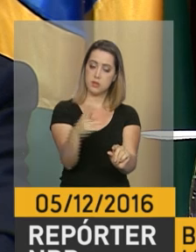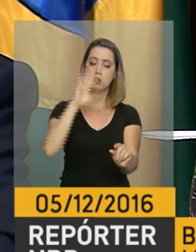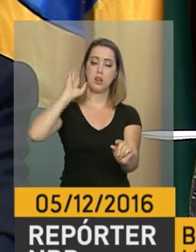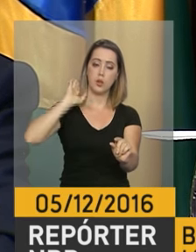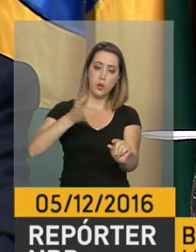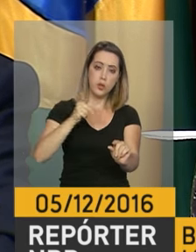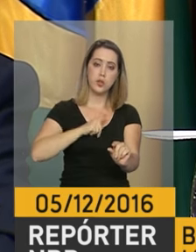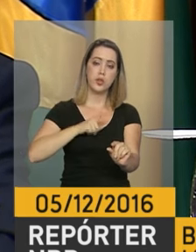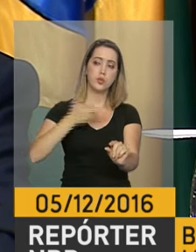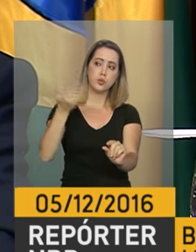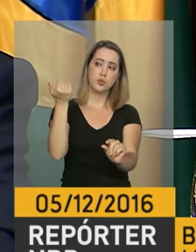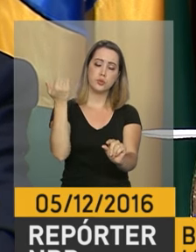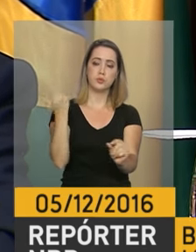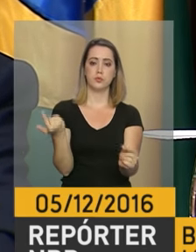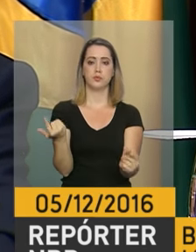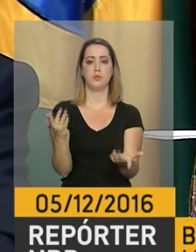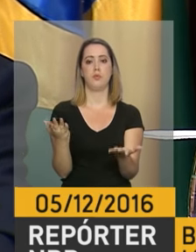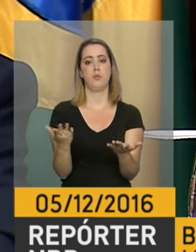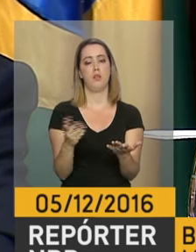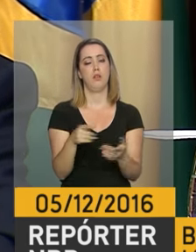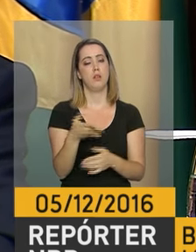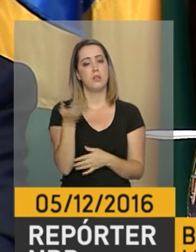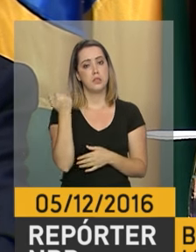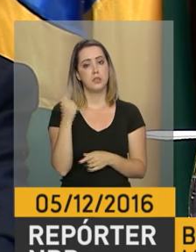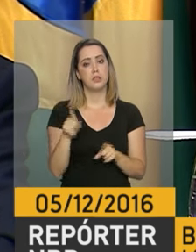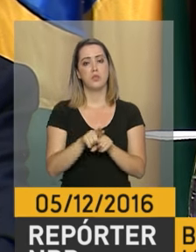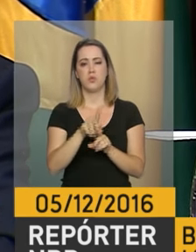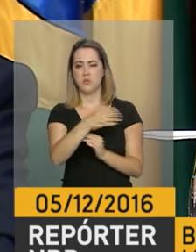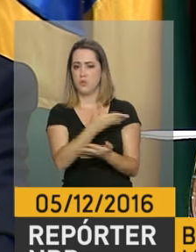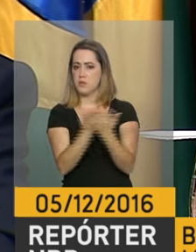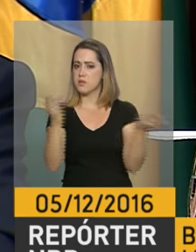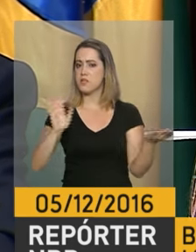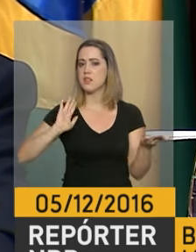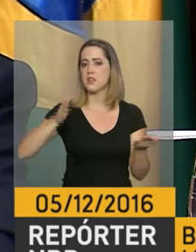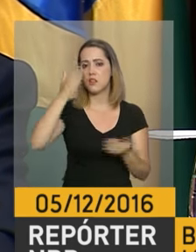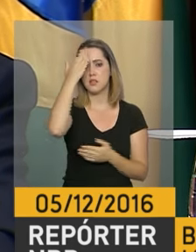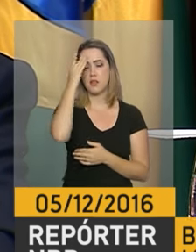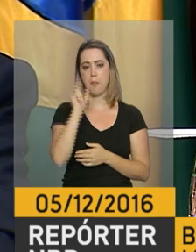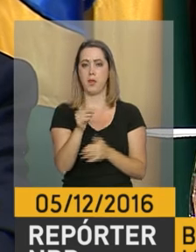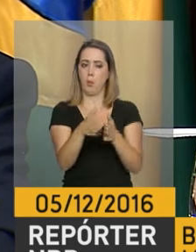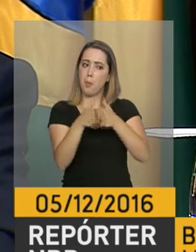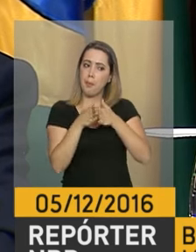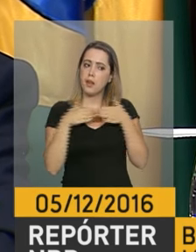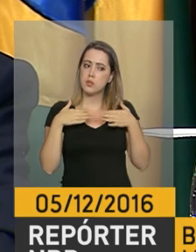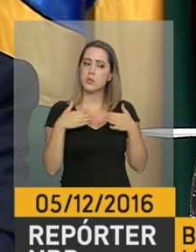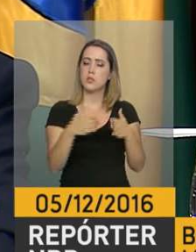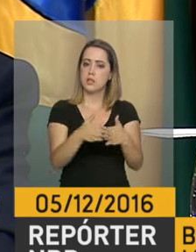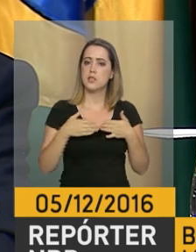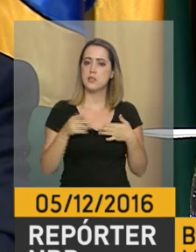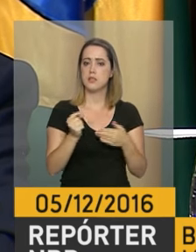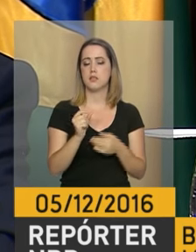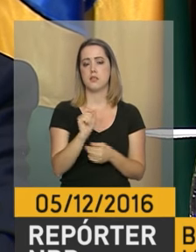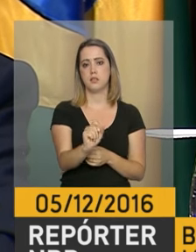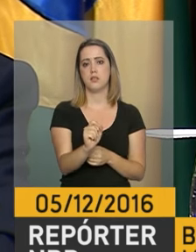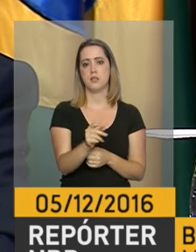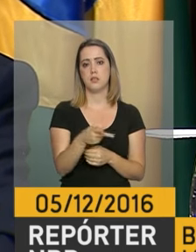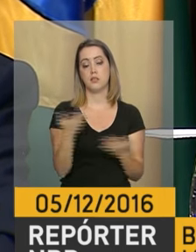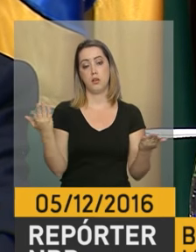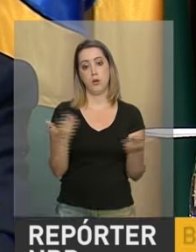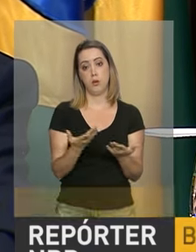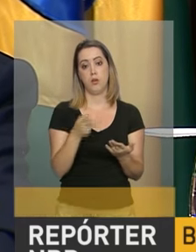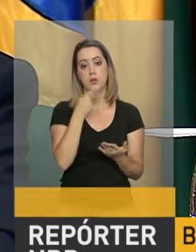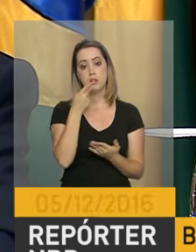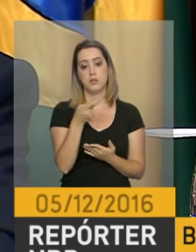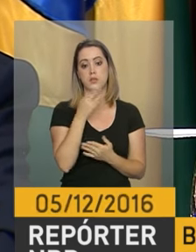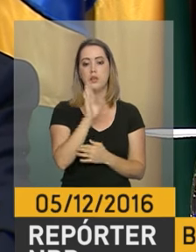sistema. Eh, só para os senhores terem uma ideia, peço licença, talvez para neste fato